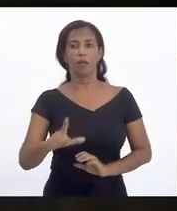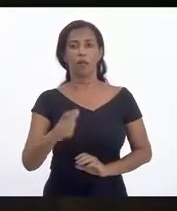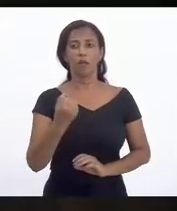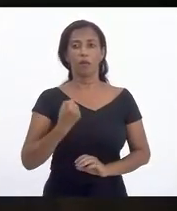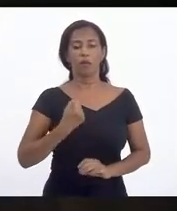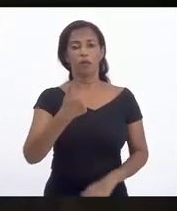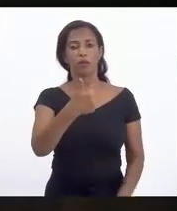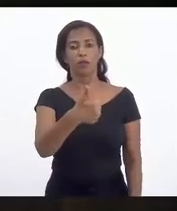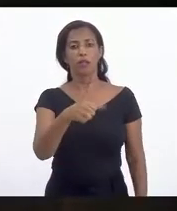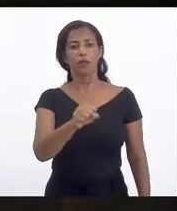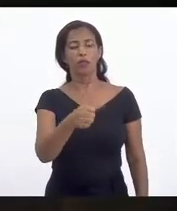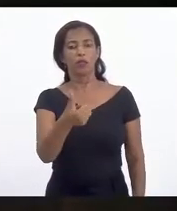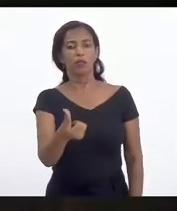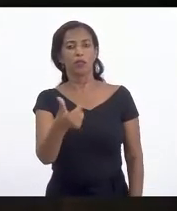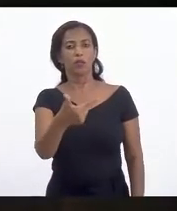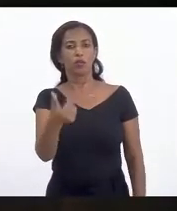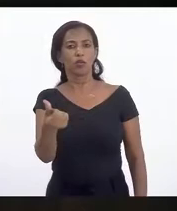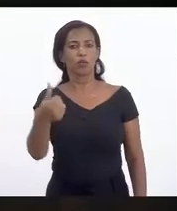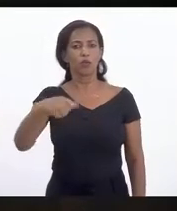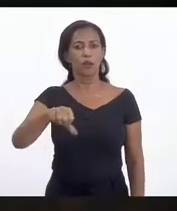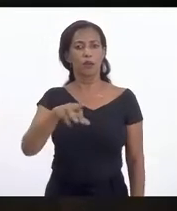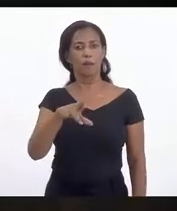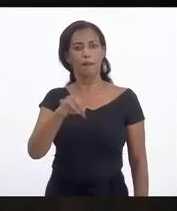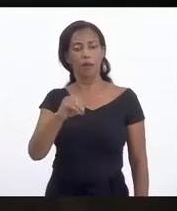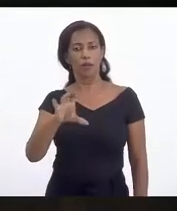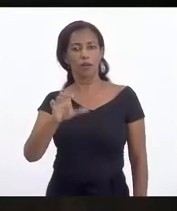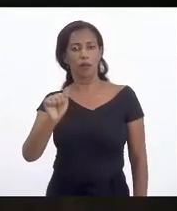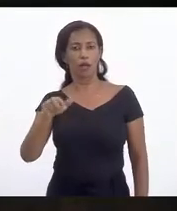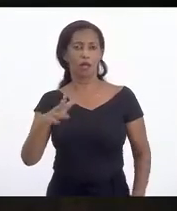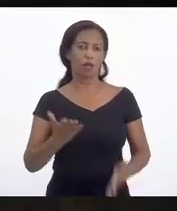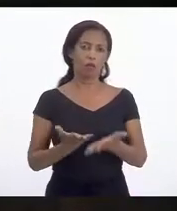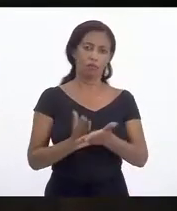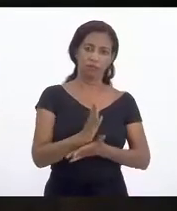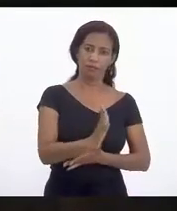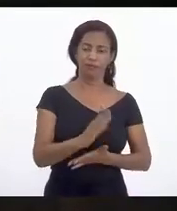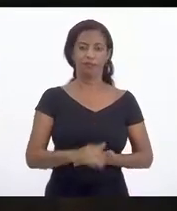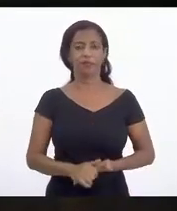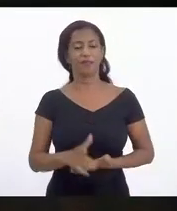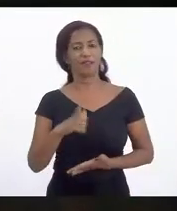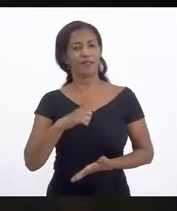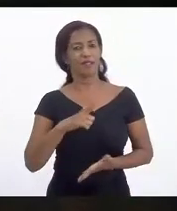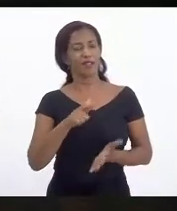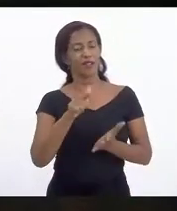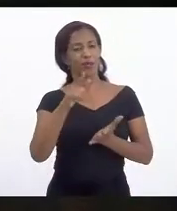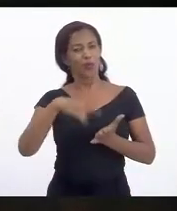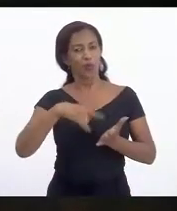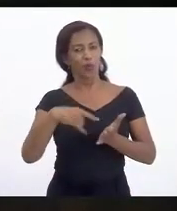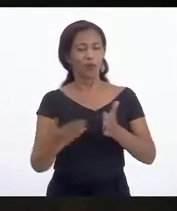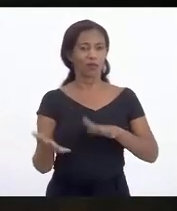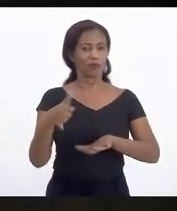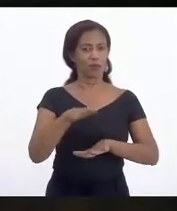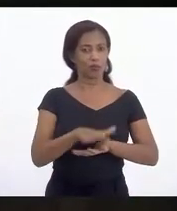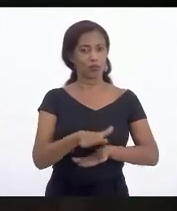número 186/2019, do deputado Márcio Canella. Os senhores que aprovam permaneçam como estão, aprovado. Há sobre a mesa, inclusão na ordem do dia,